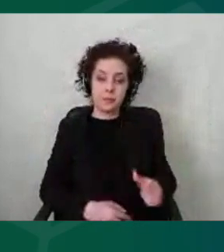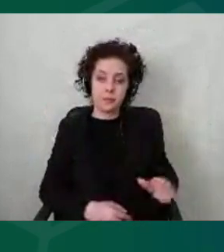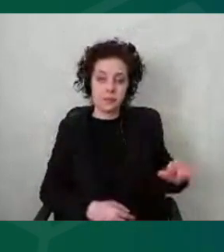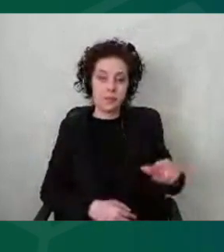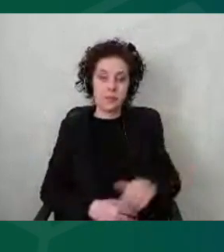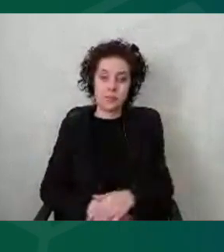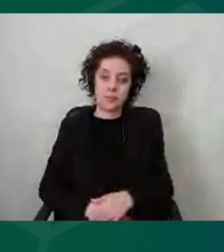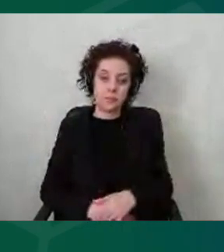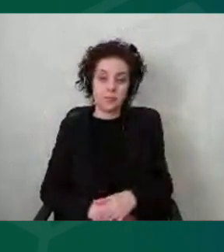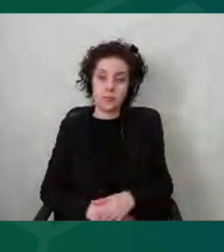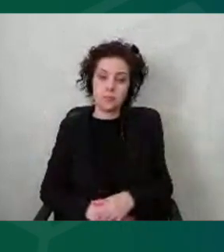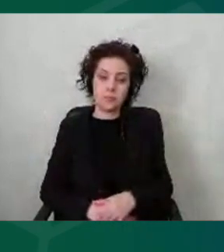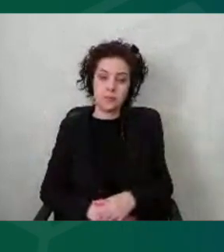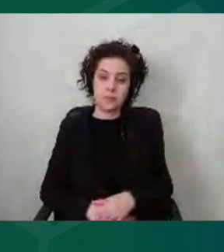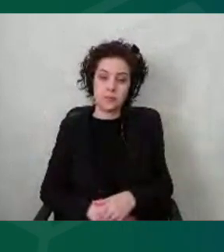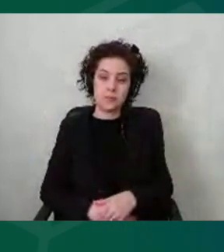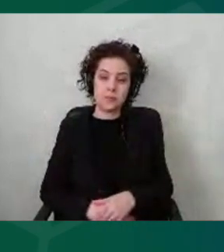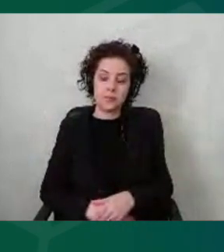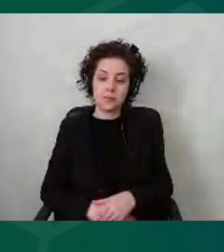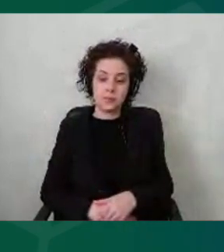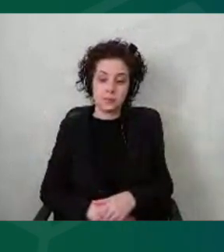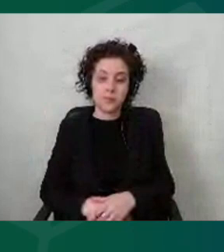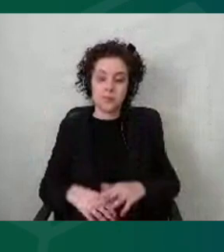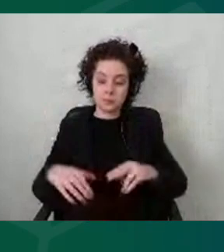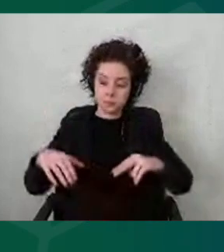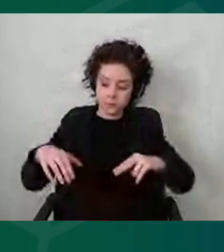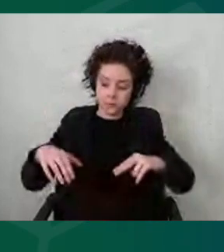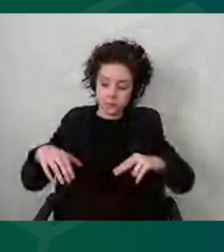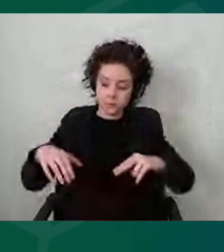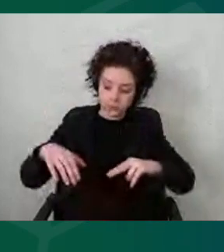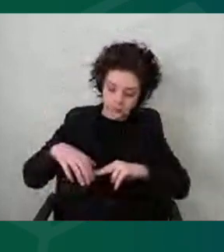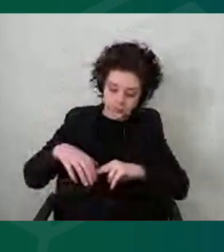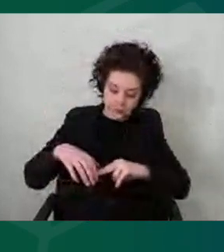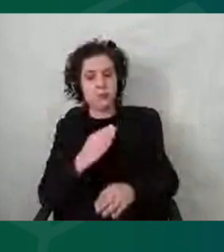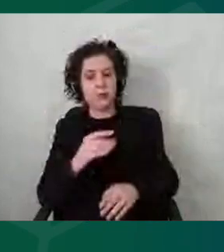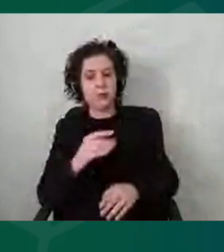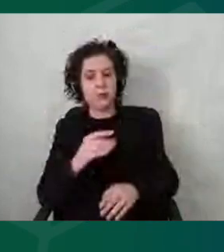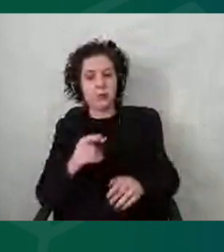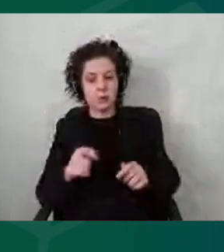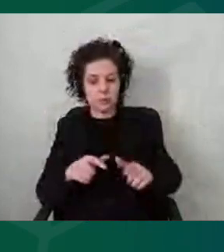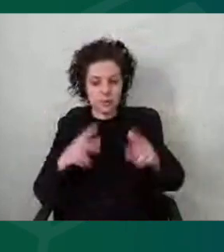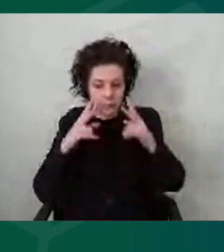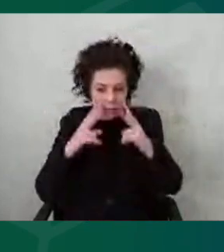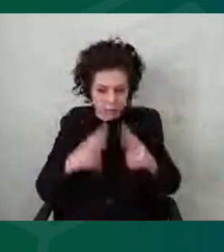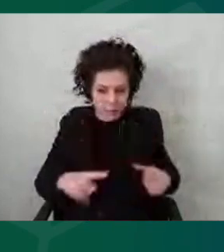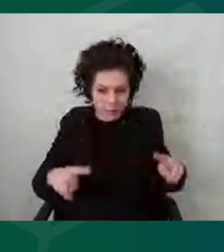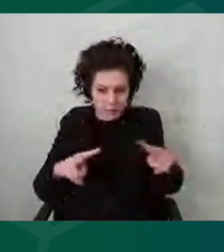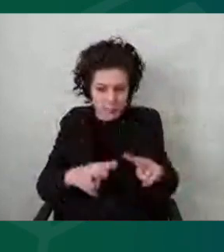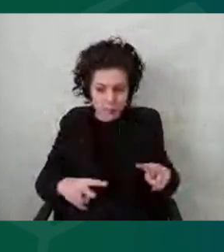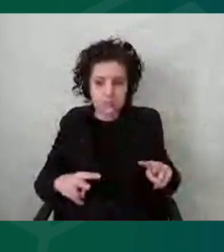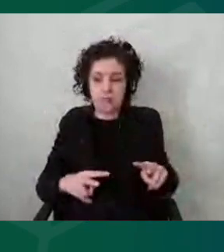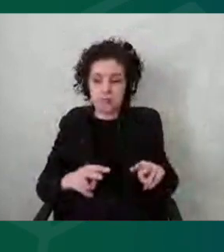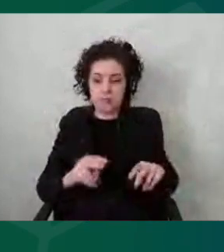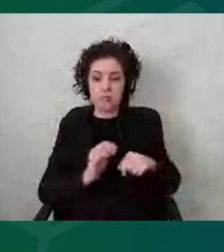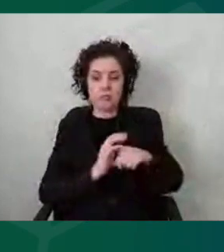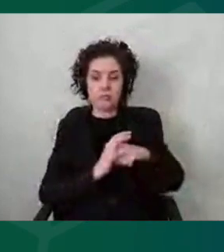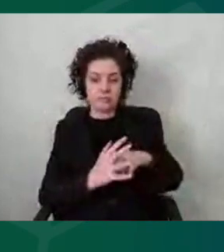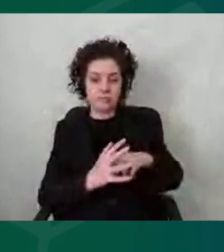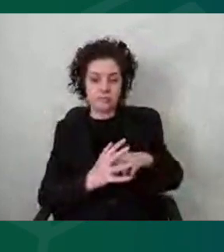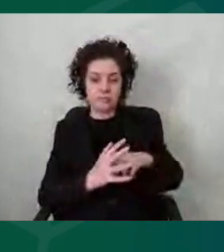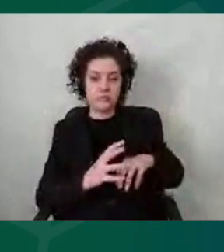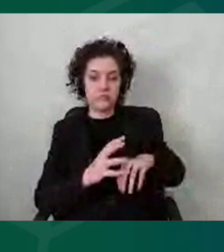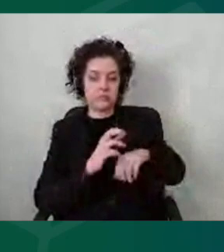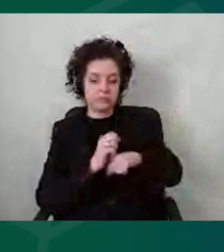diante de um paciente que apresenta a doença Covid-19, e vamos lembrar